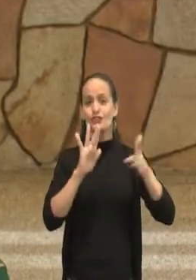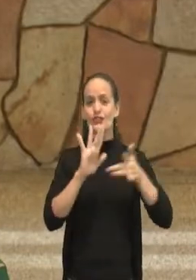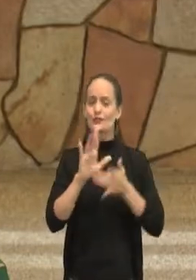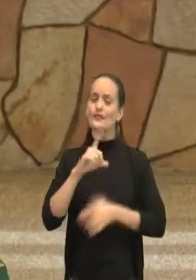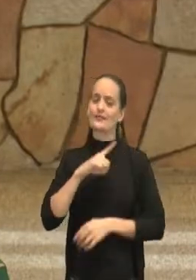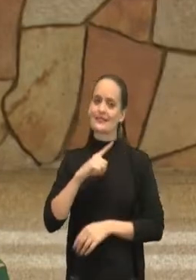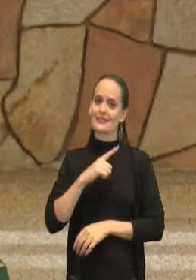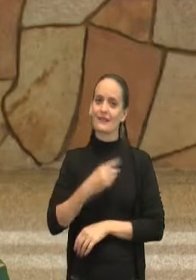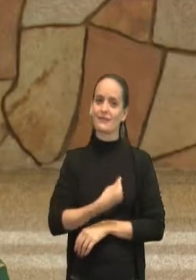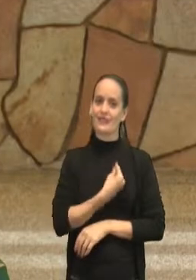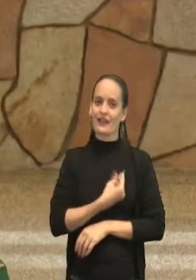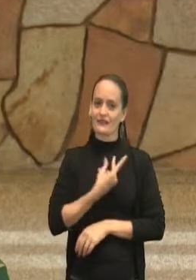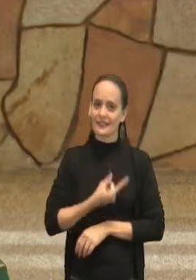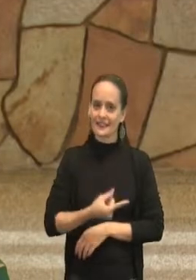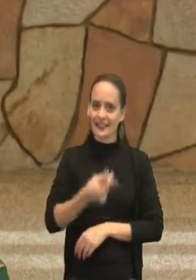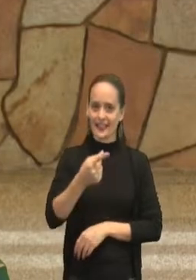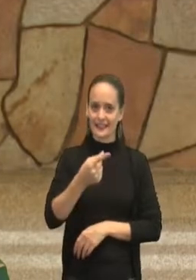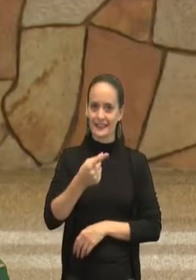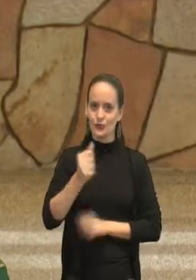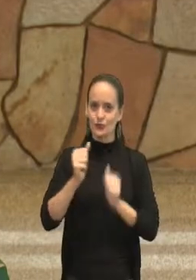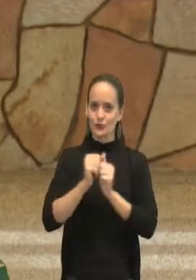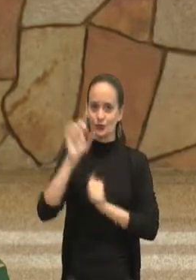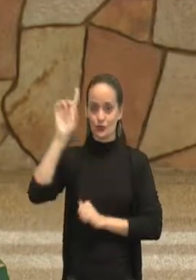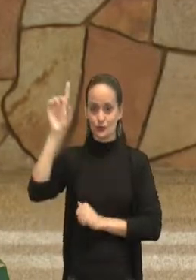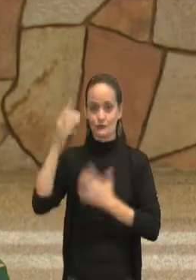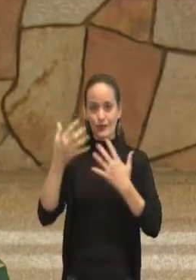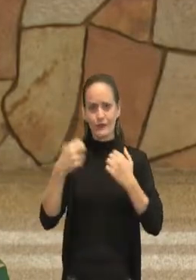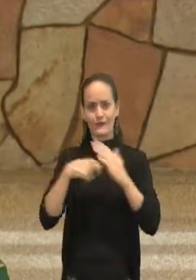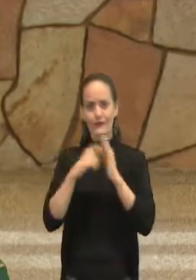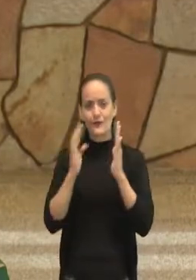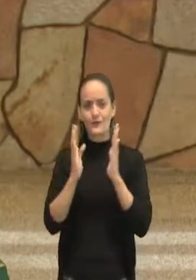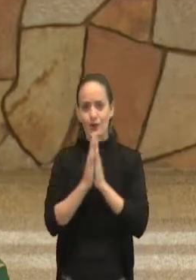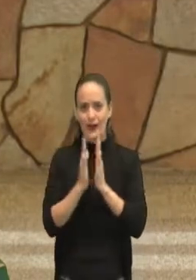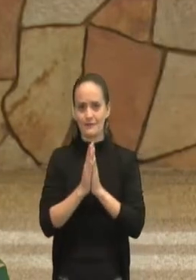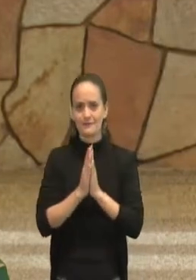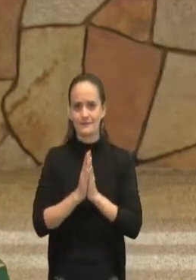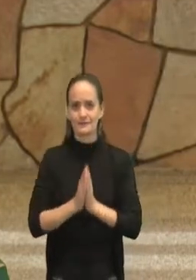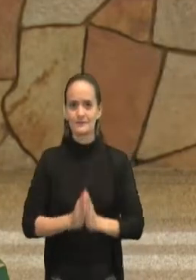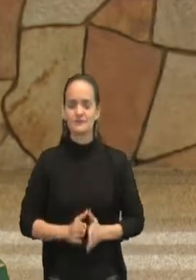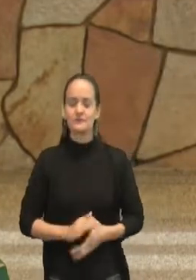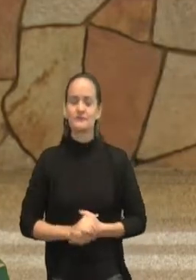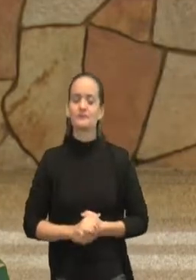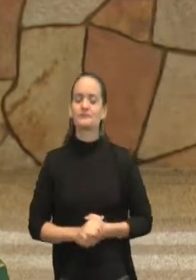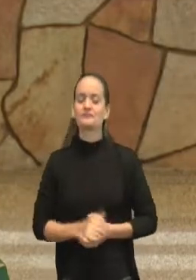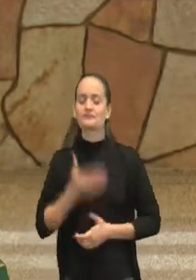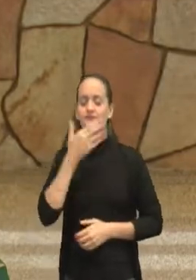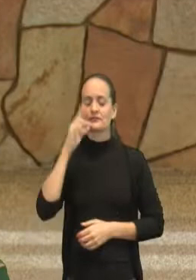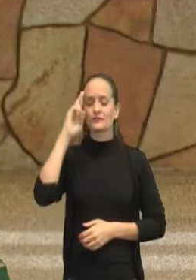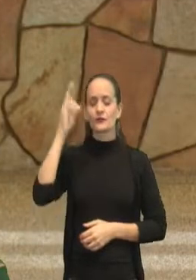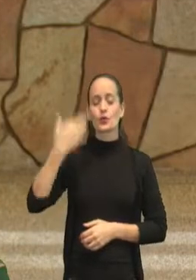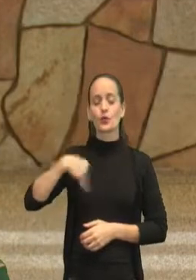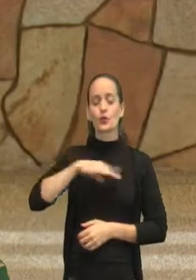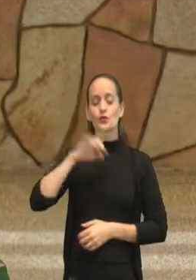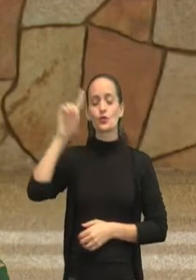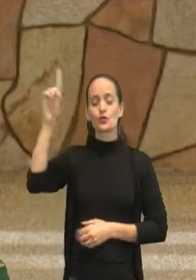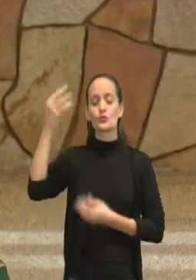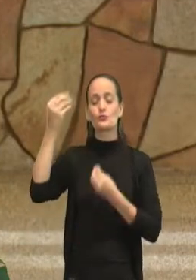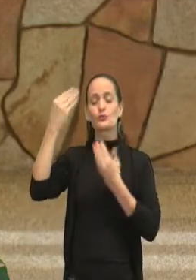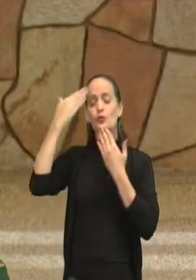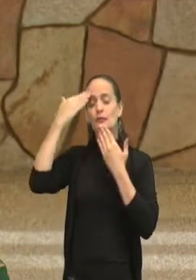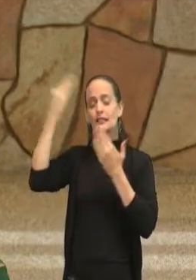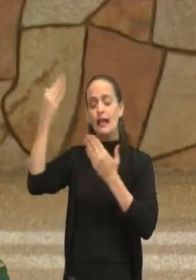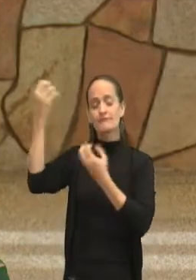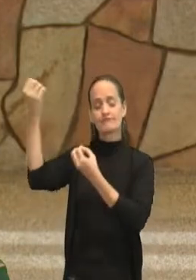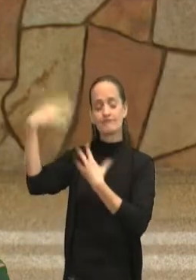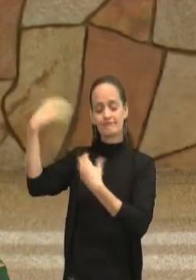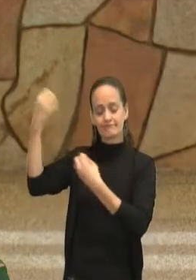eternidade garantida nele. Quero orar com você nesse momento. Senhor nosso Deus, obrigado pela Tua